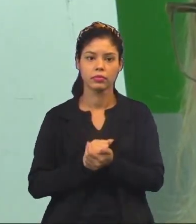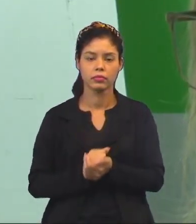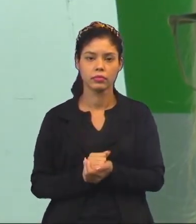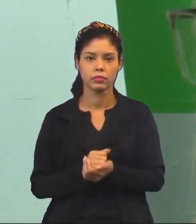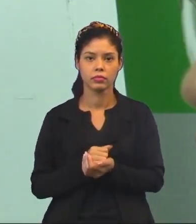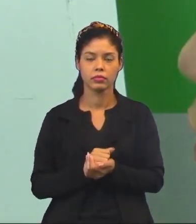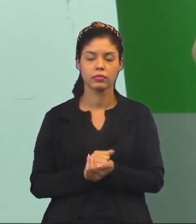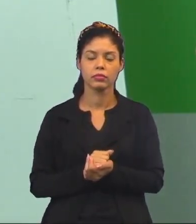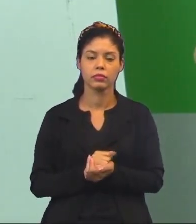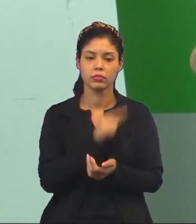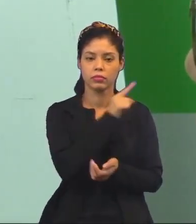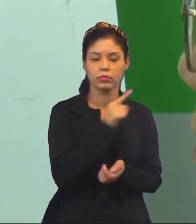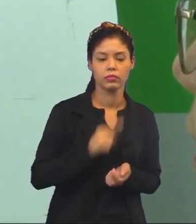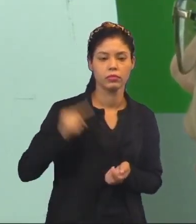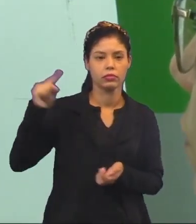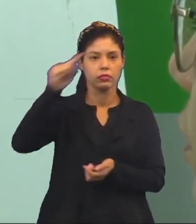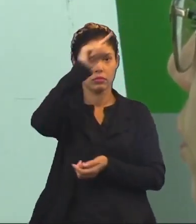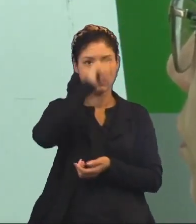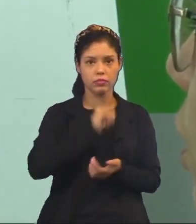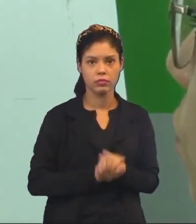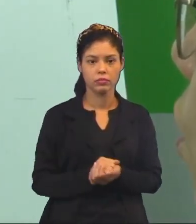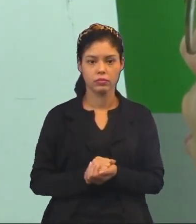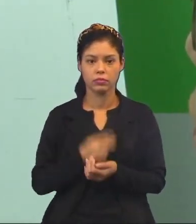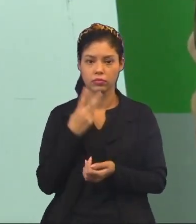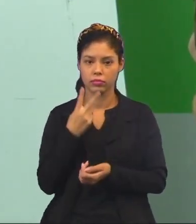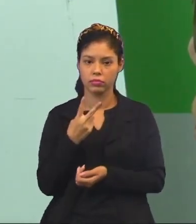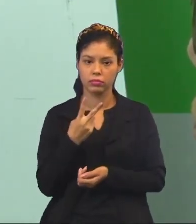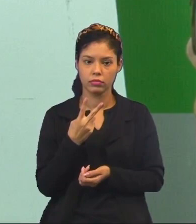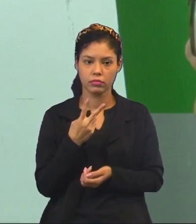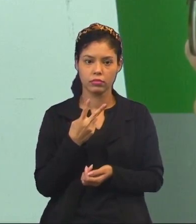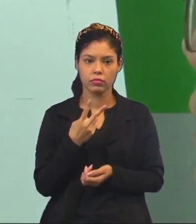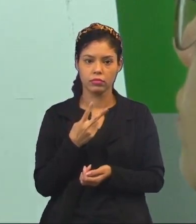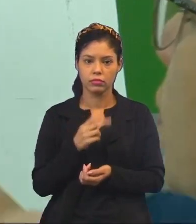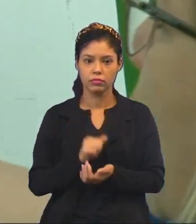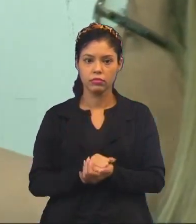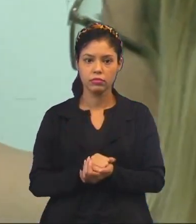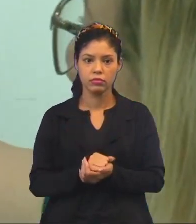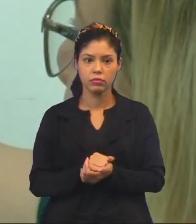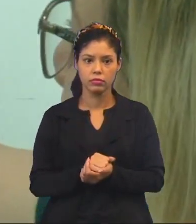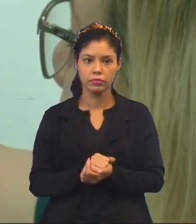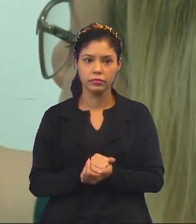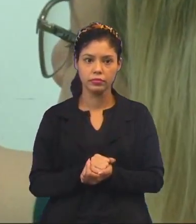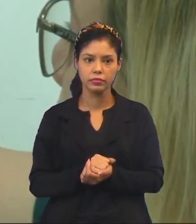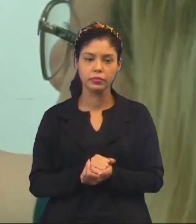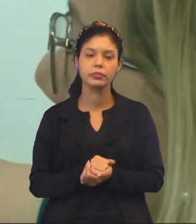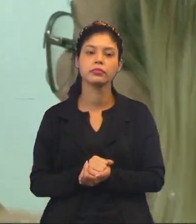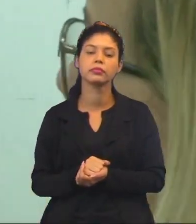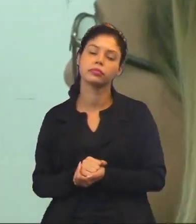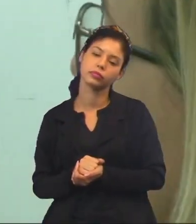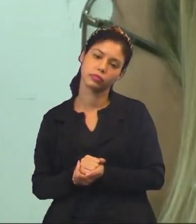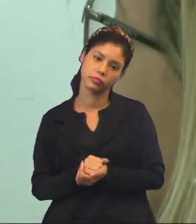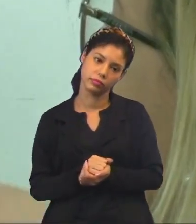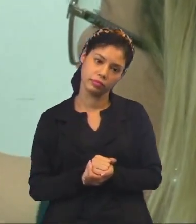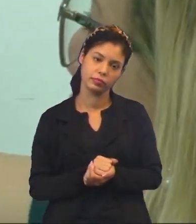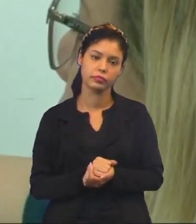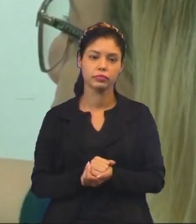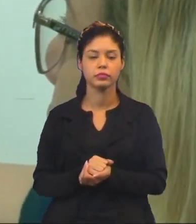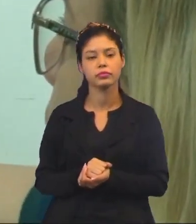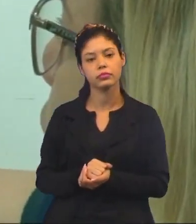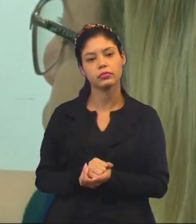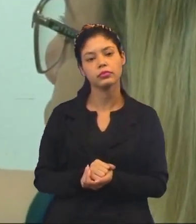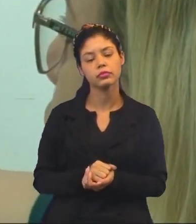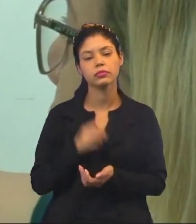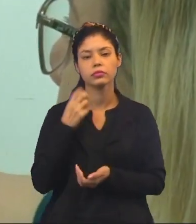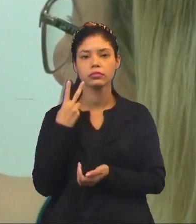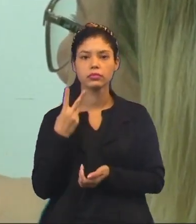soma dos lados. Ou seja, esse lado aqui eu tenho 8 metros, aqui em cima também, aliás, 2 metros,